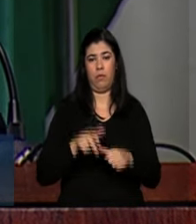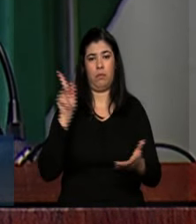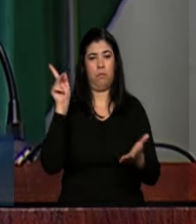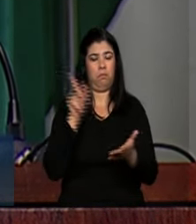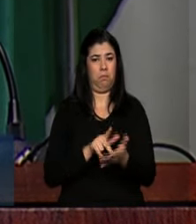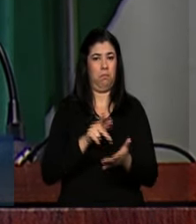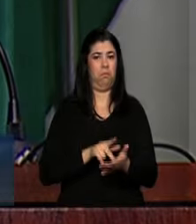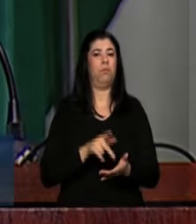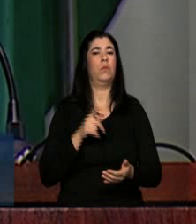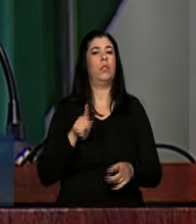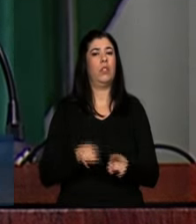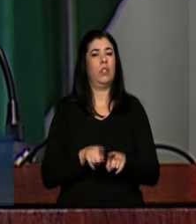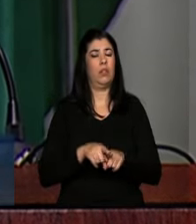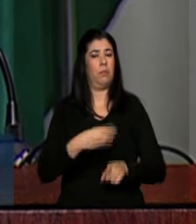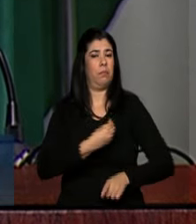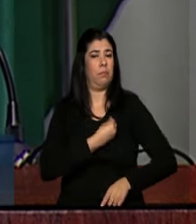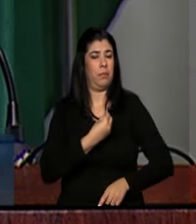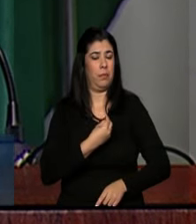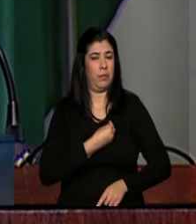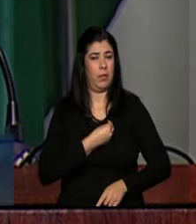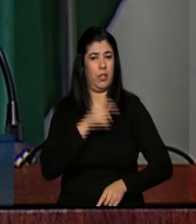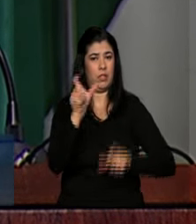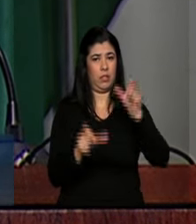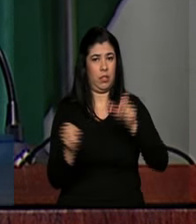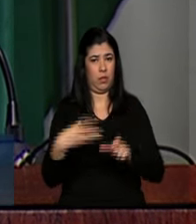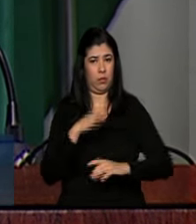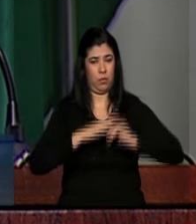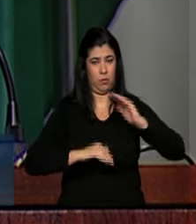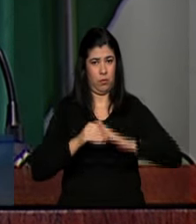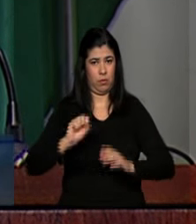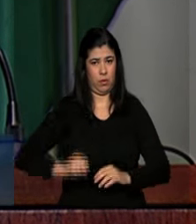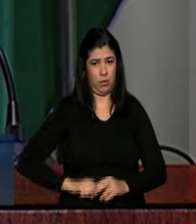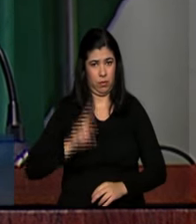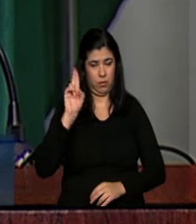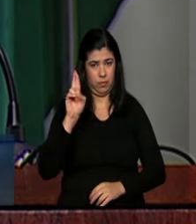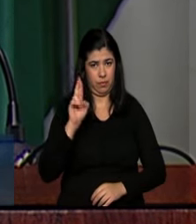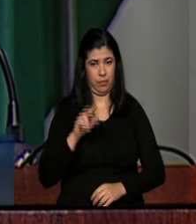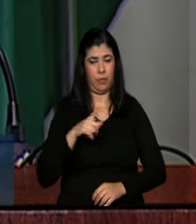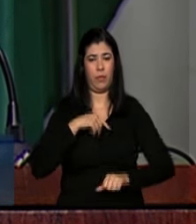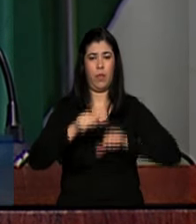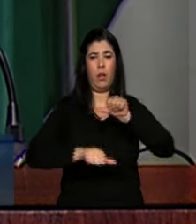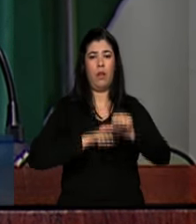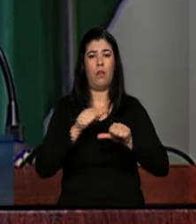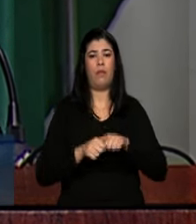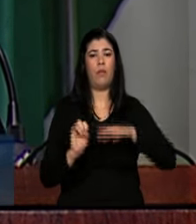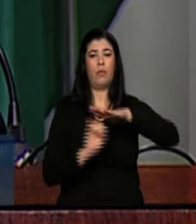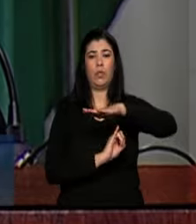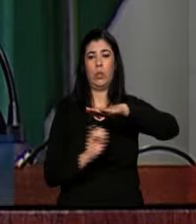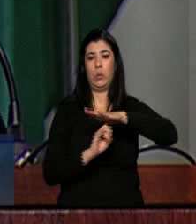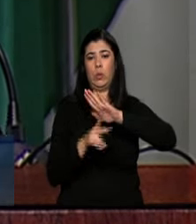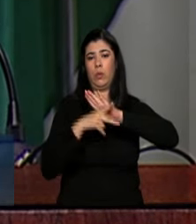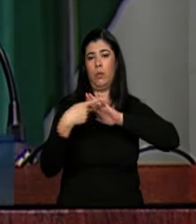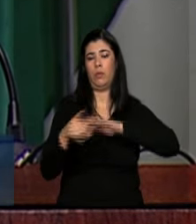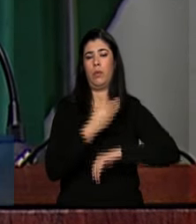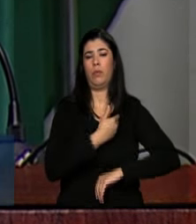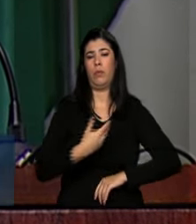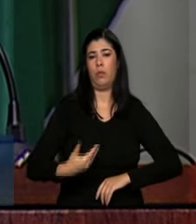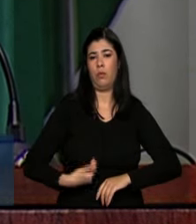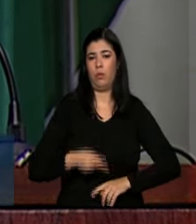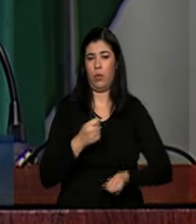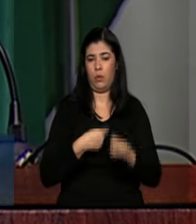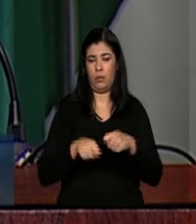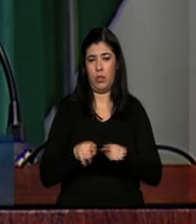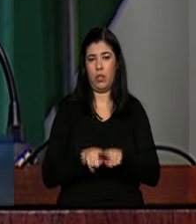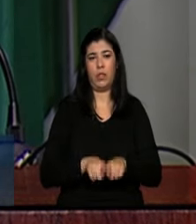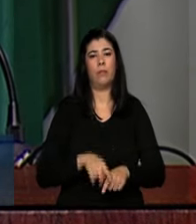legitimidade reforçada pela presença dos novos atores. A reforma das instituições de governança econômica e financeira